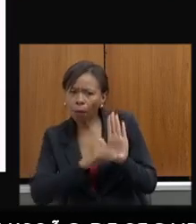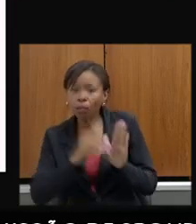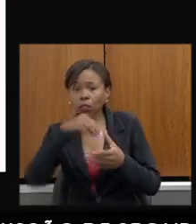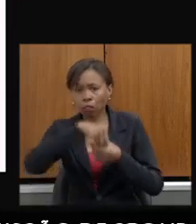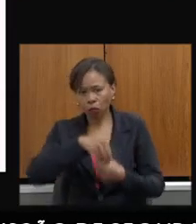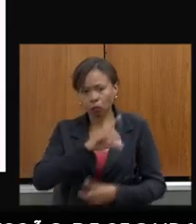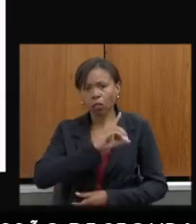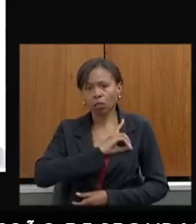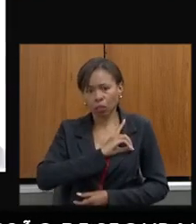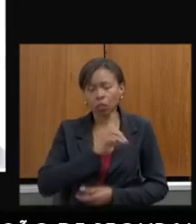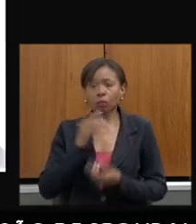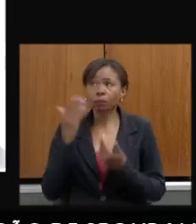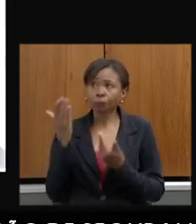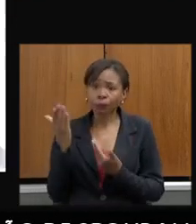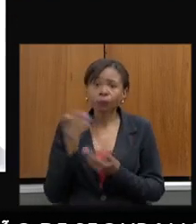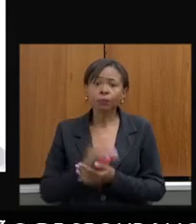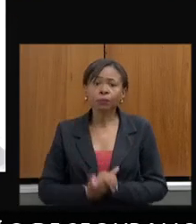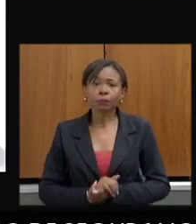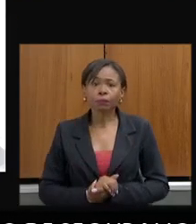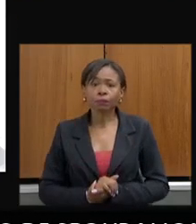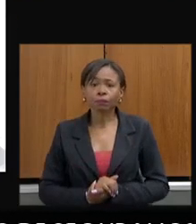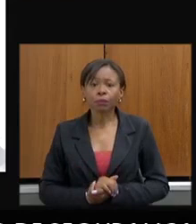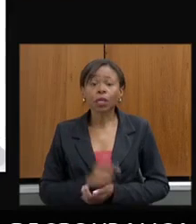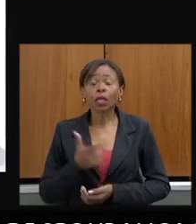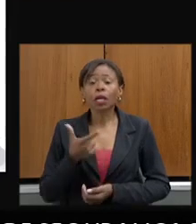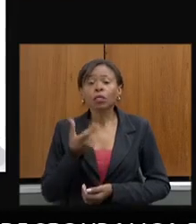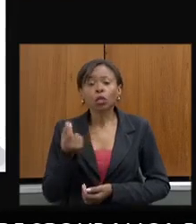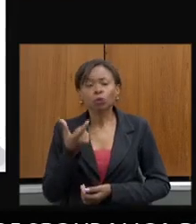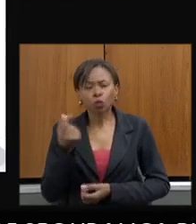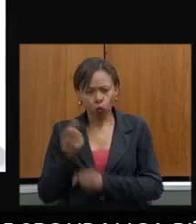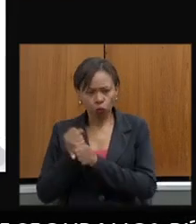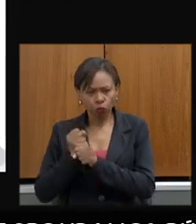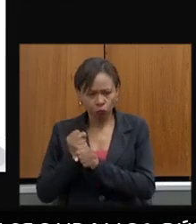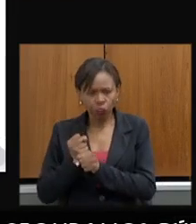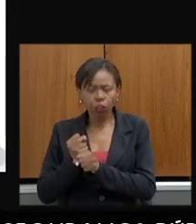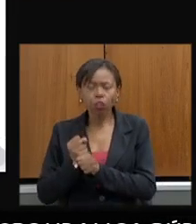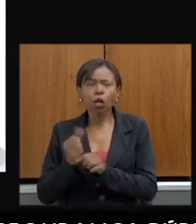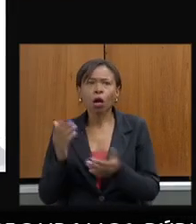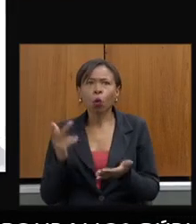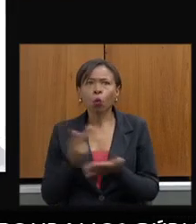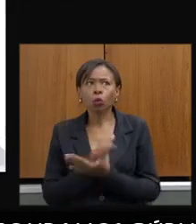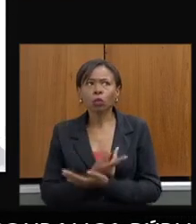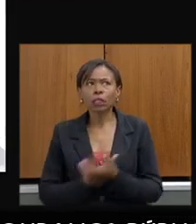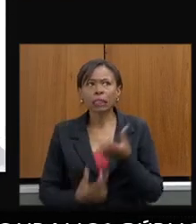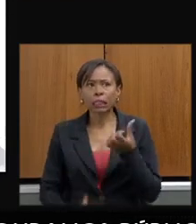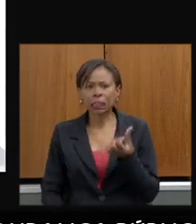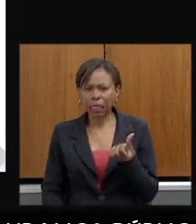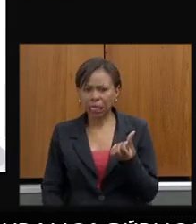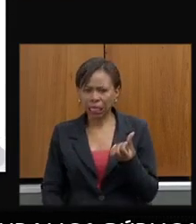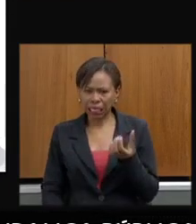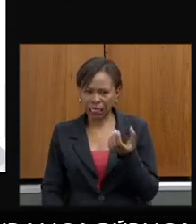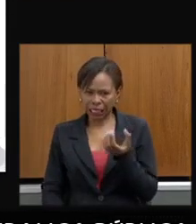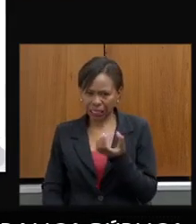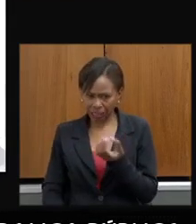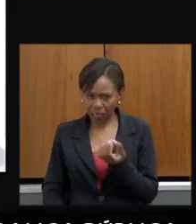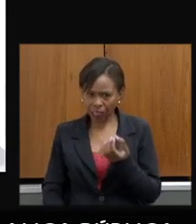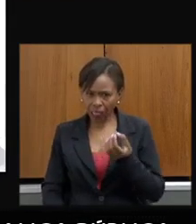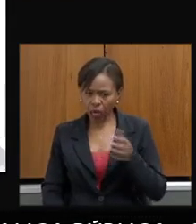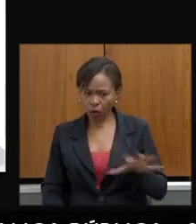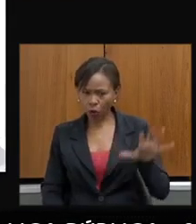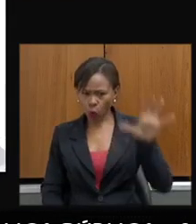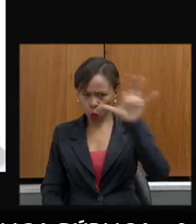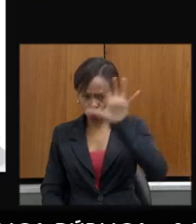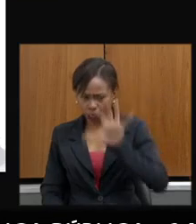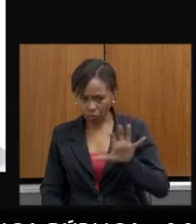passar nós tivemos nós saímos em 2020 de 60 60 unidades com vistoria